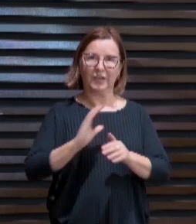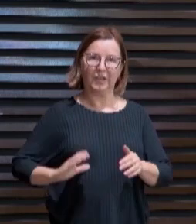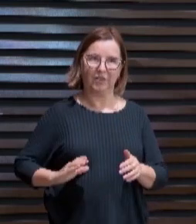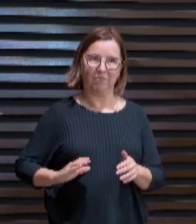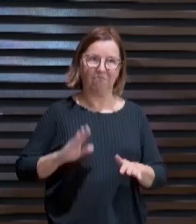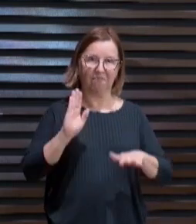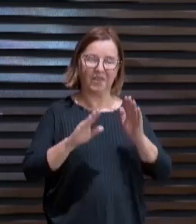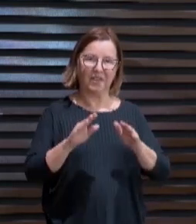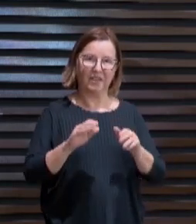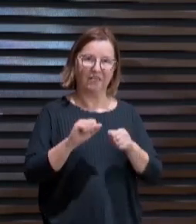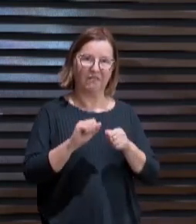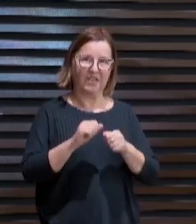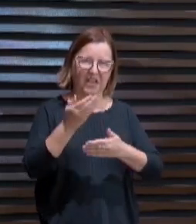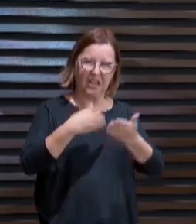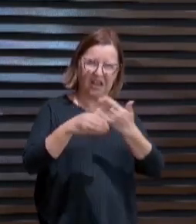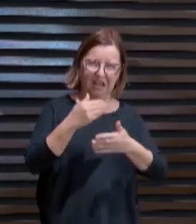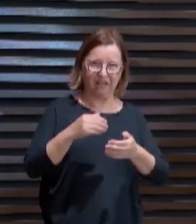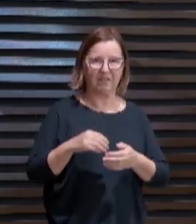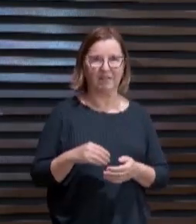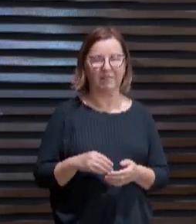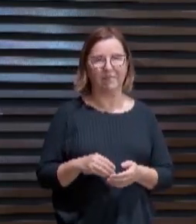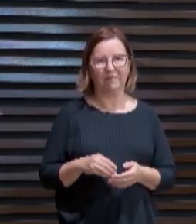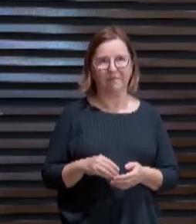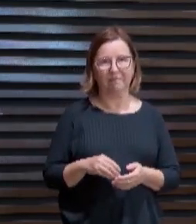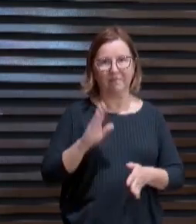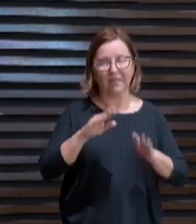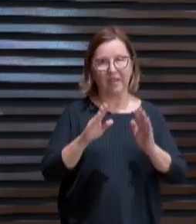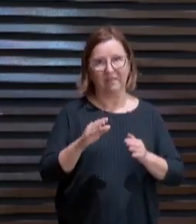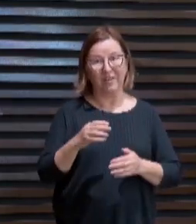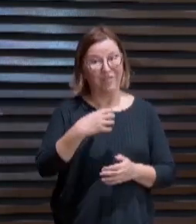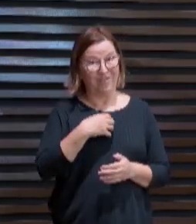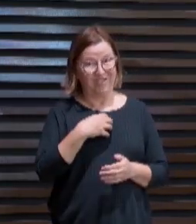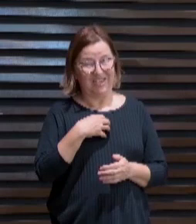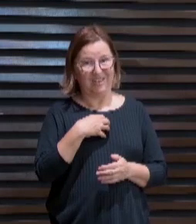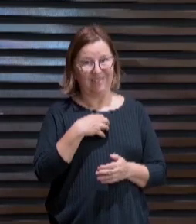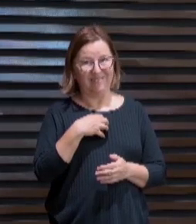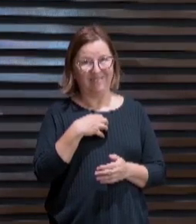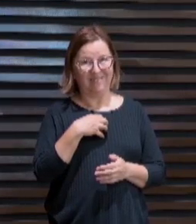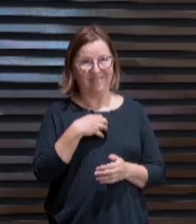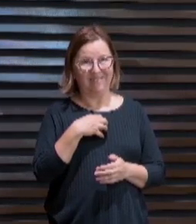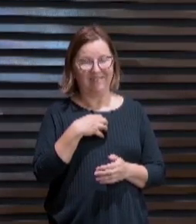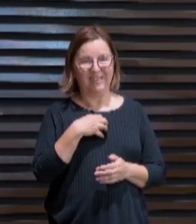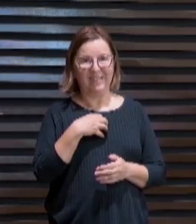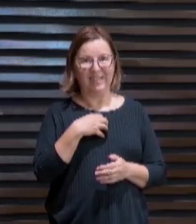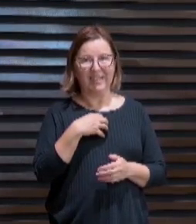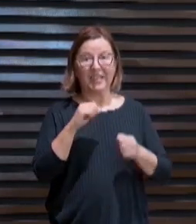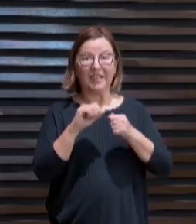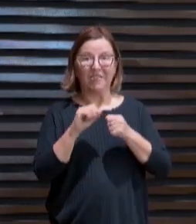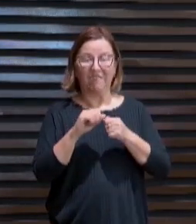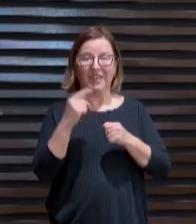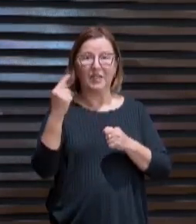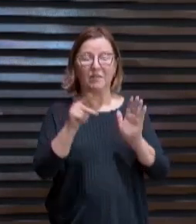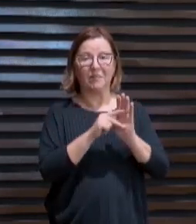Às vezes um jeito que a pessoa conduz a sua empresa, o jeito que ela conduz a sua família, a maneira como ela conduz o seu